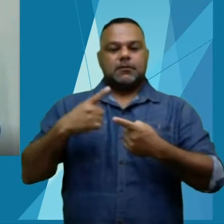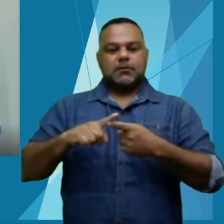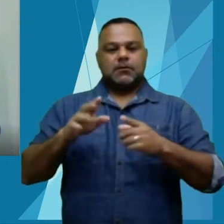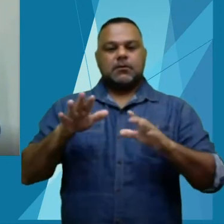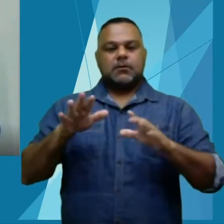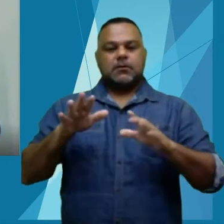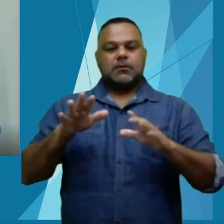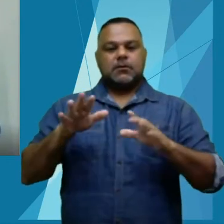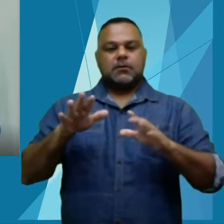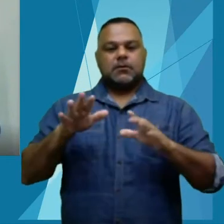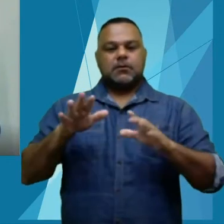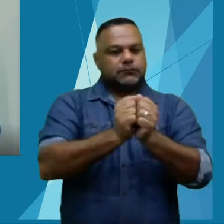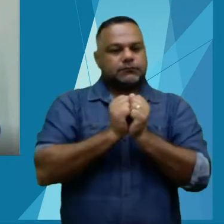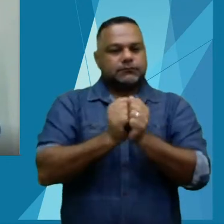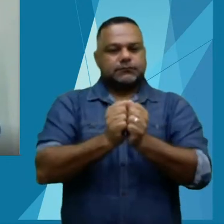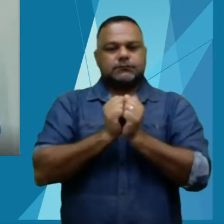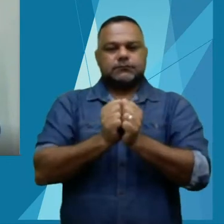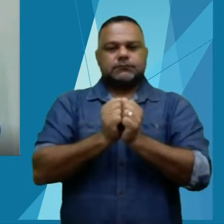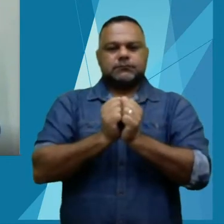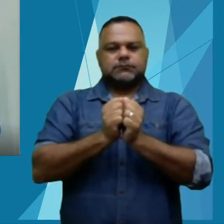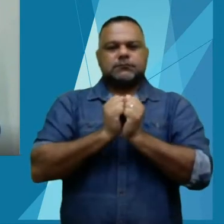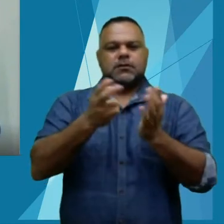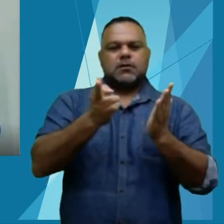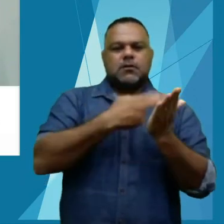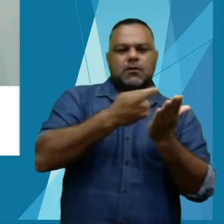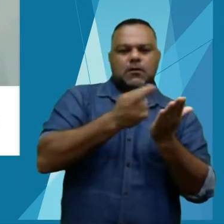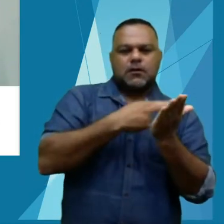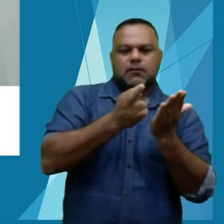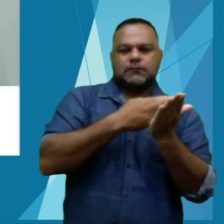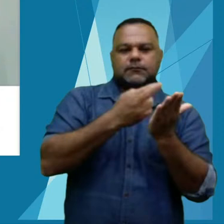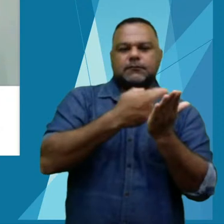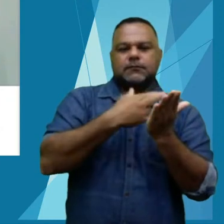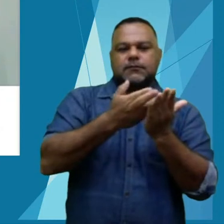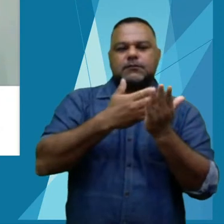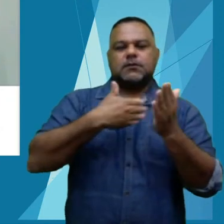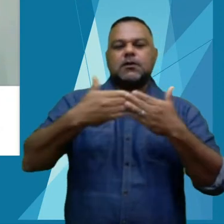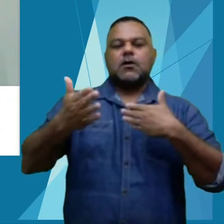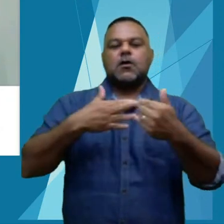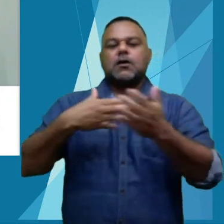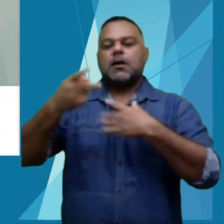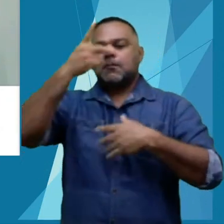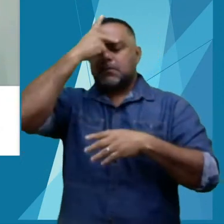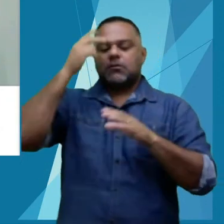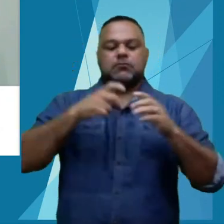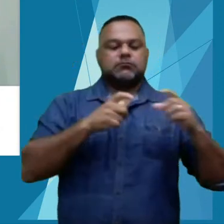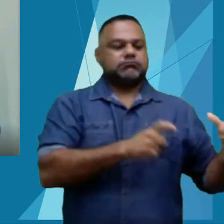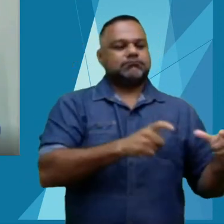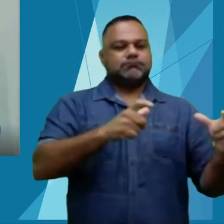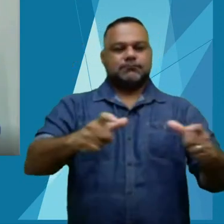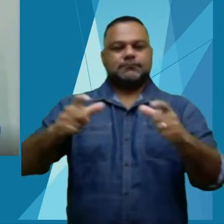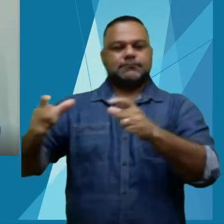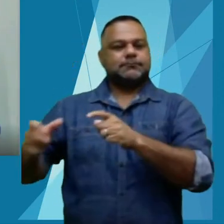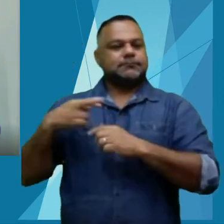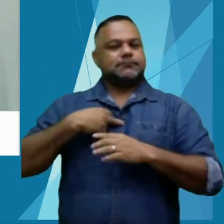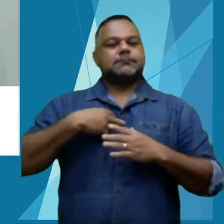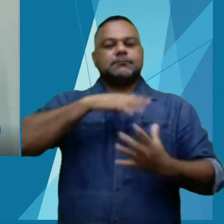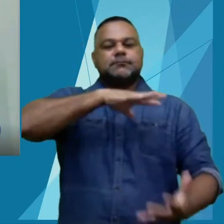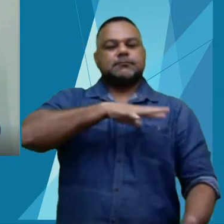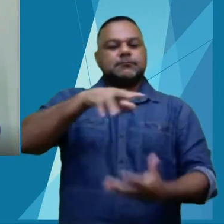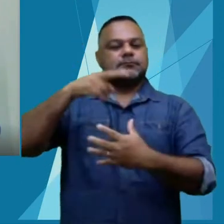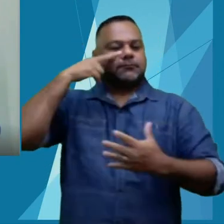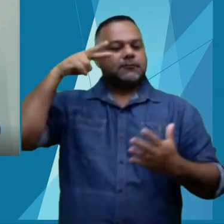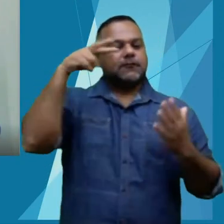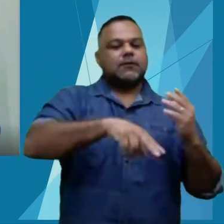caminha para uma revista que é indexada, qualquer pessoa, em qualquer lugar do mundo, poderá ler a nossa